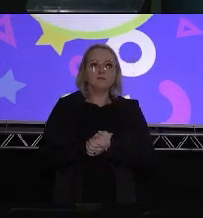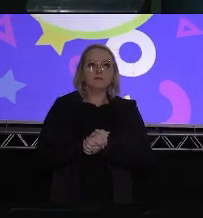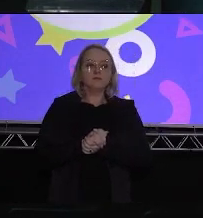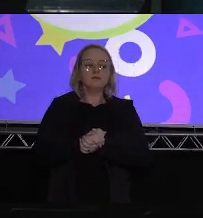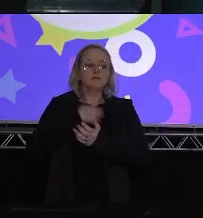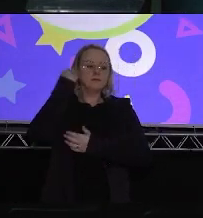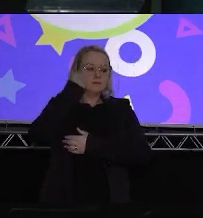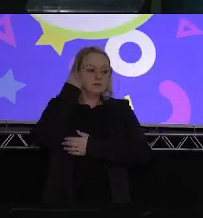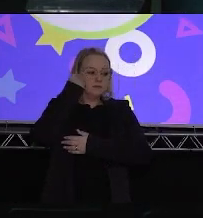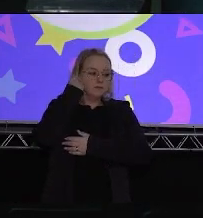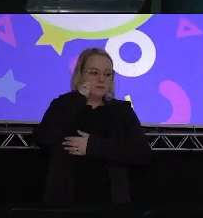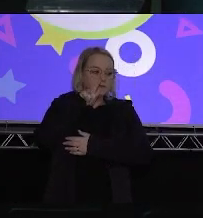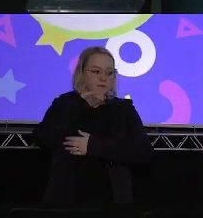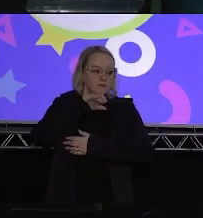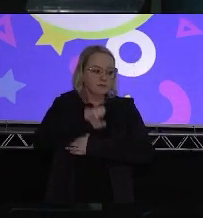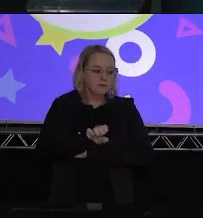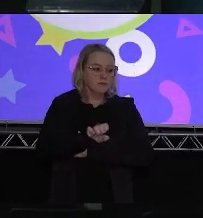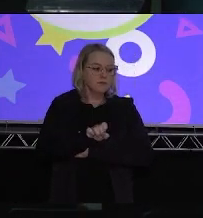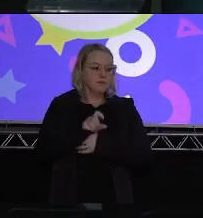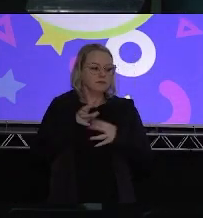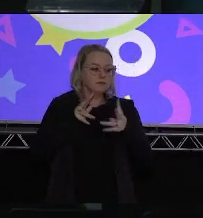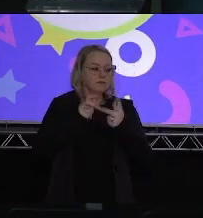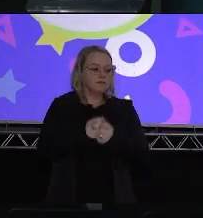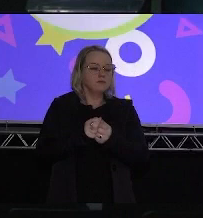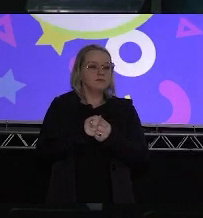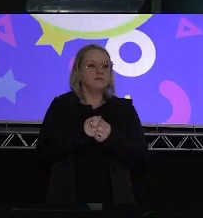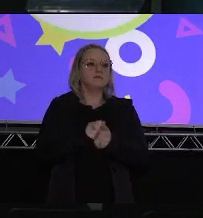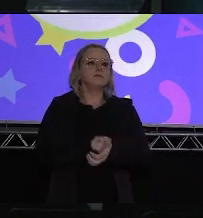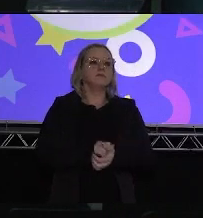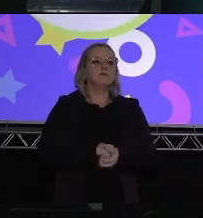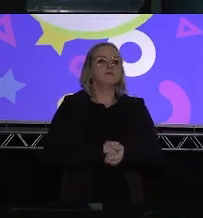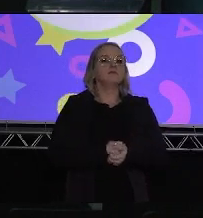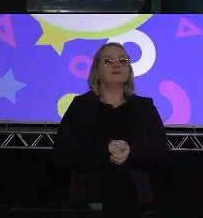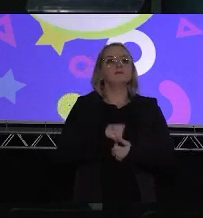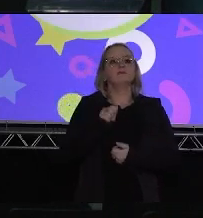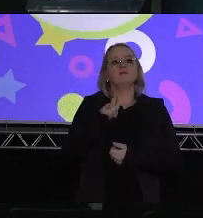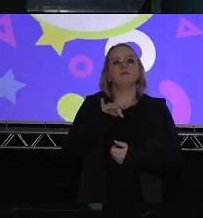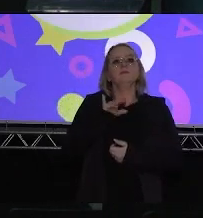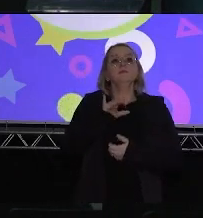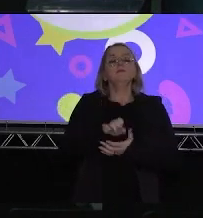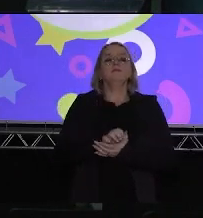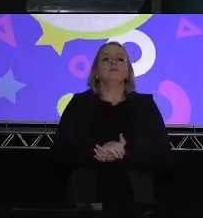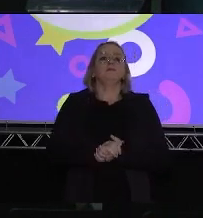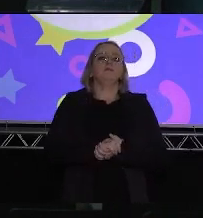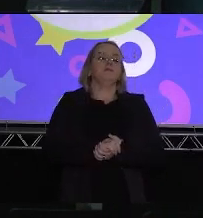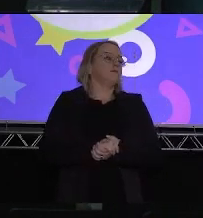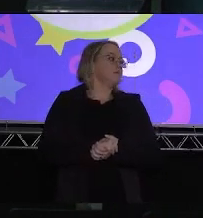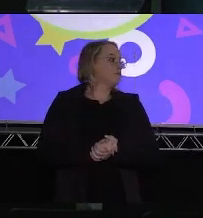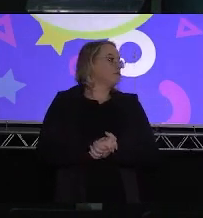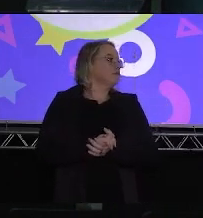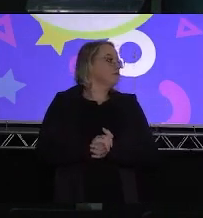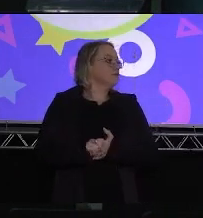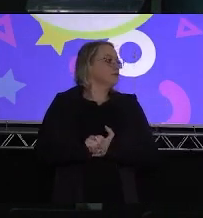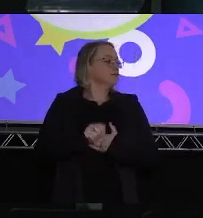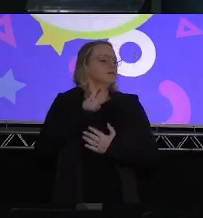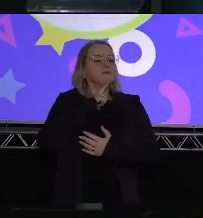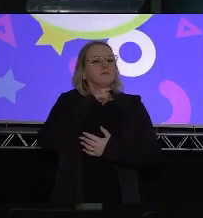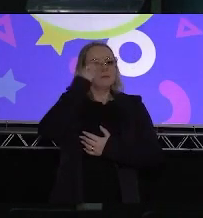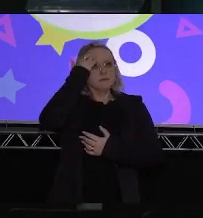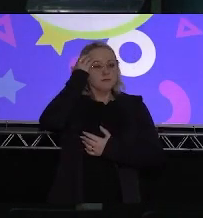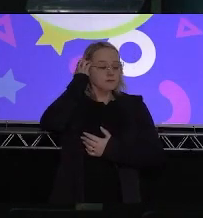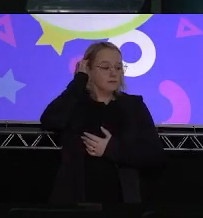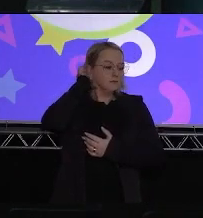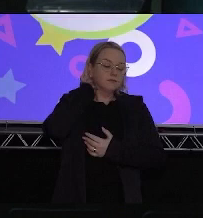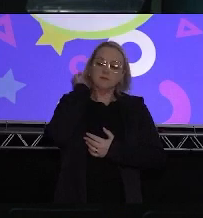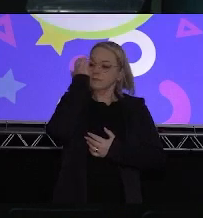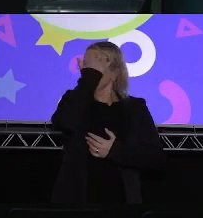Vivência ágil, totalmente. Vivência ágil na pele, com entregas iterativas, incrementais,